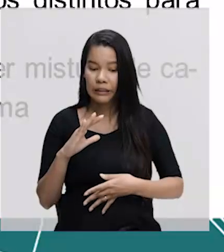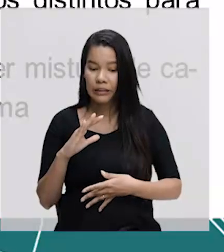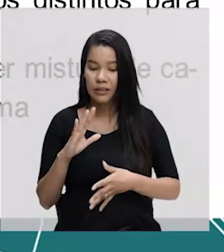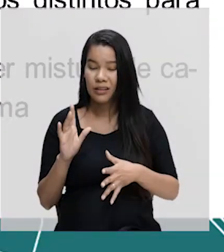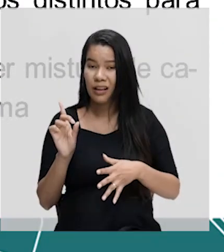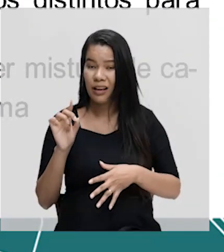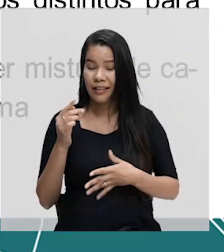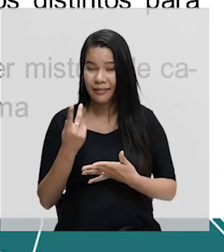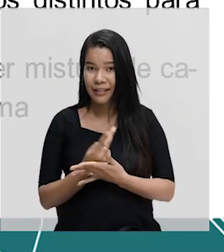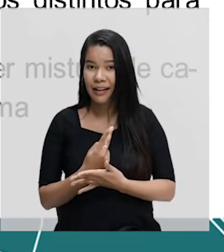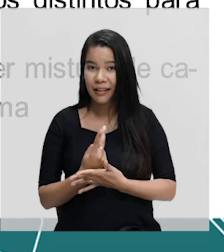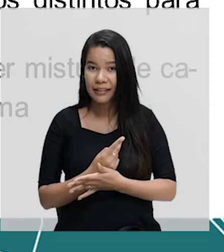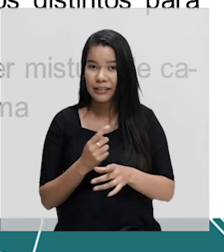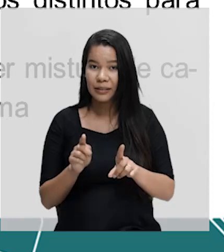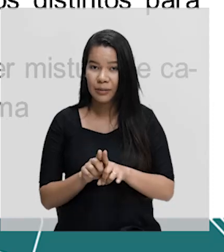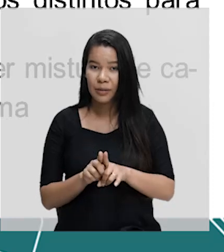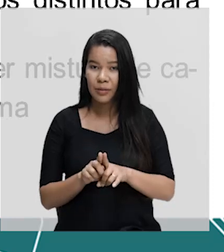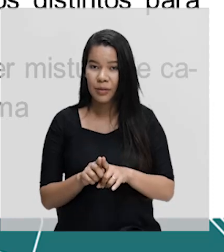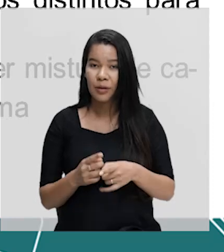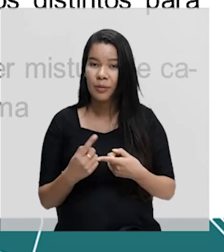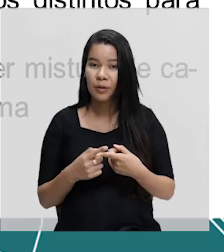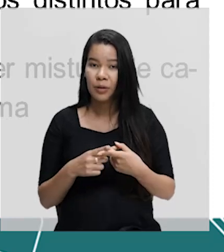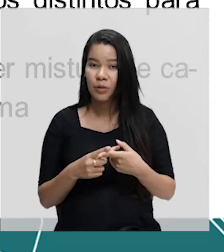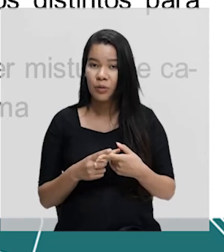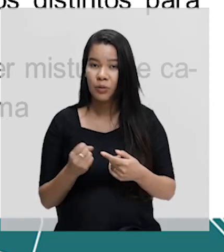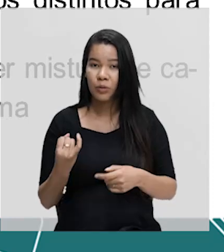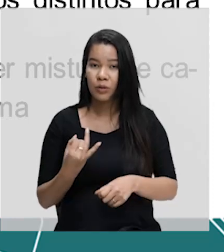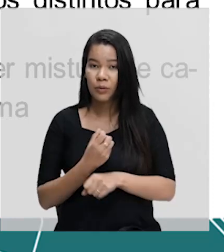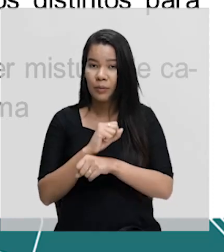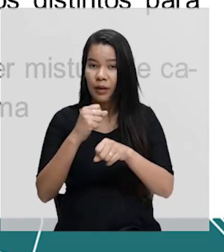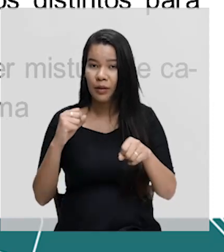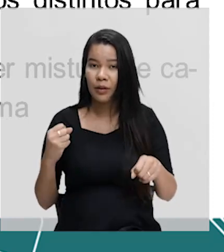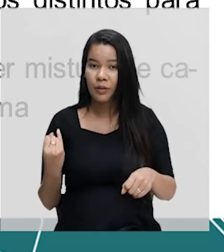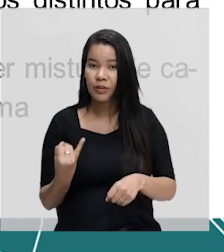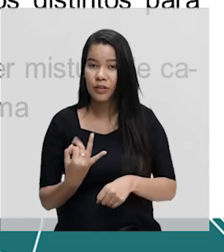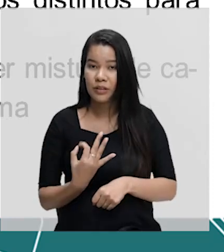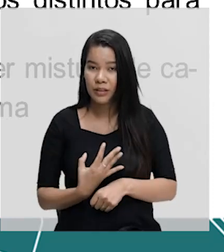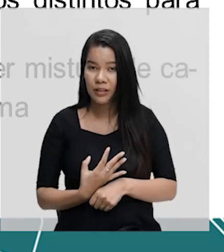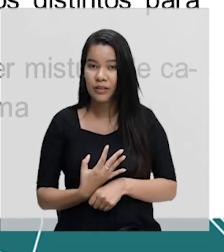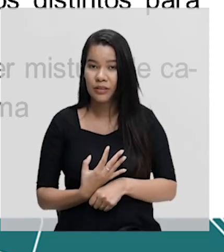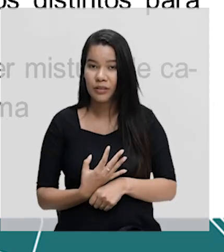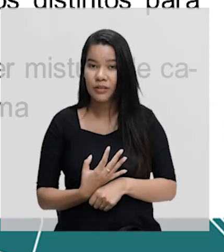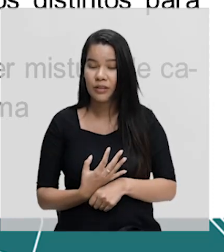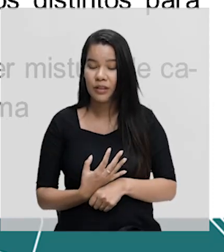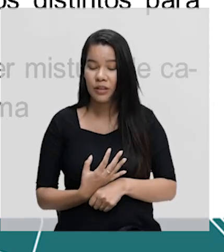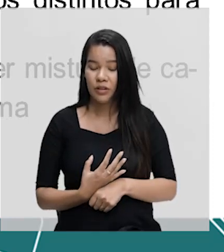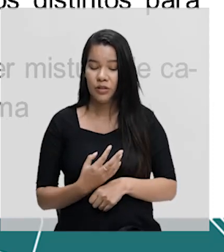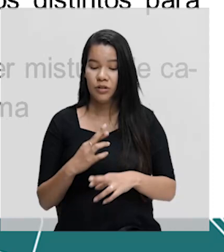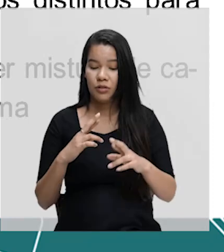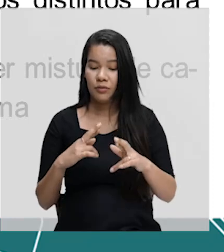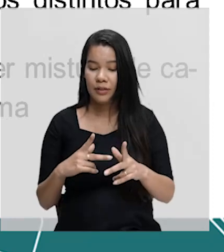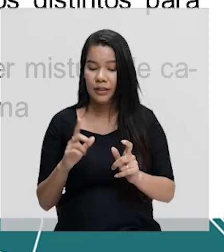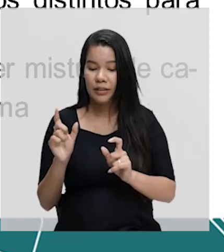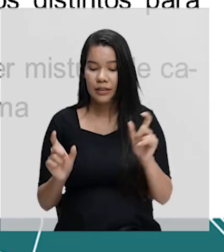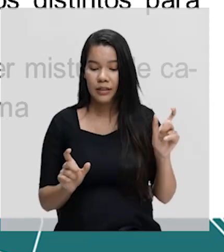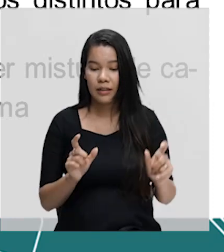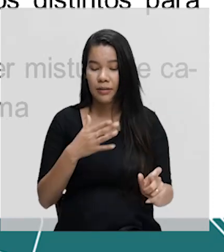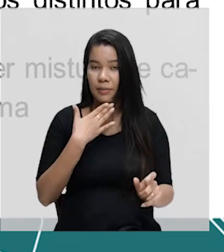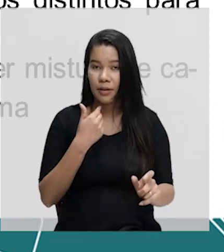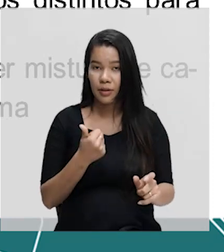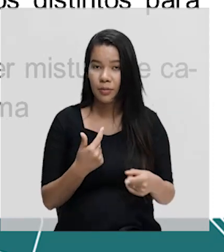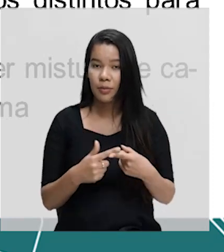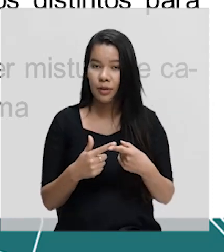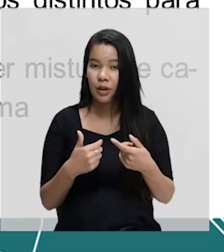Quanto maior a quantidade de diferenças entre esses indivíduos, melhor. Porque aí eu posso ter os